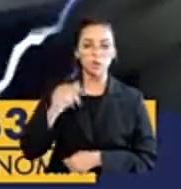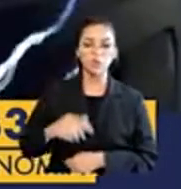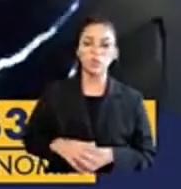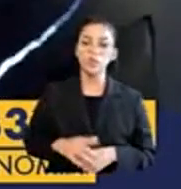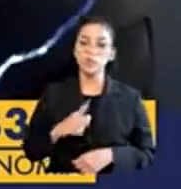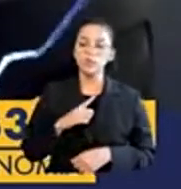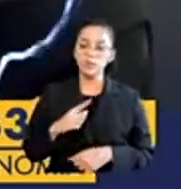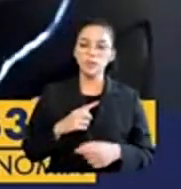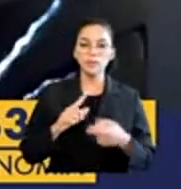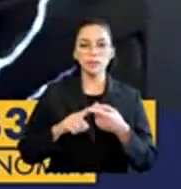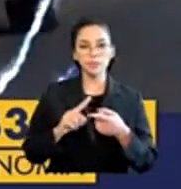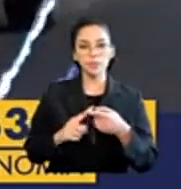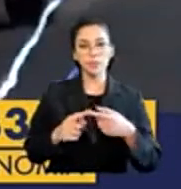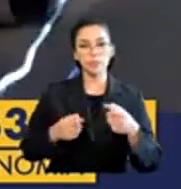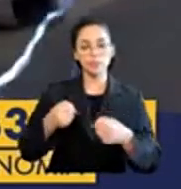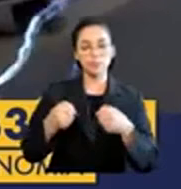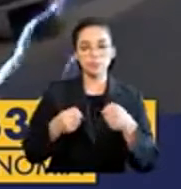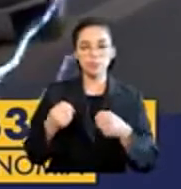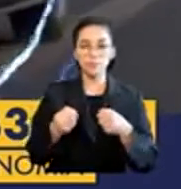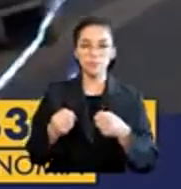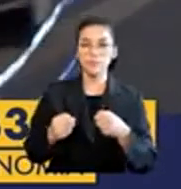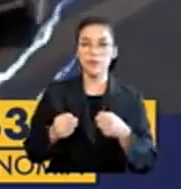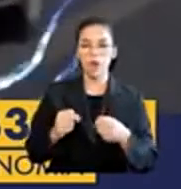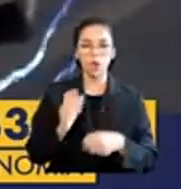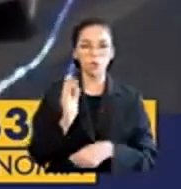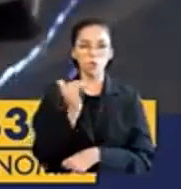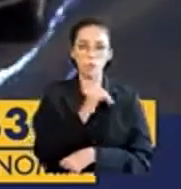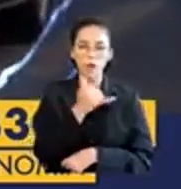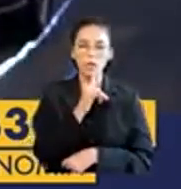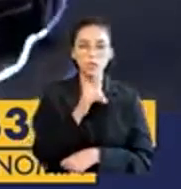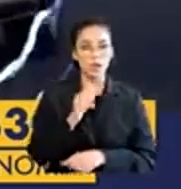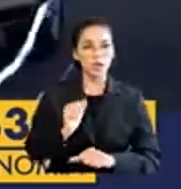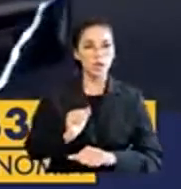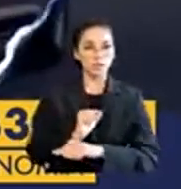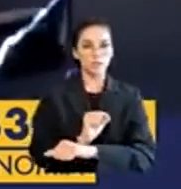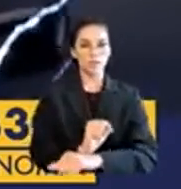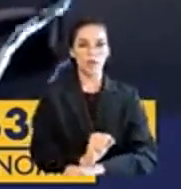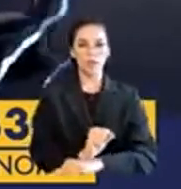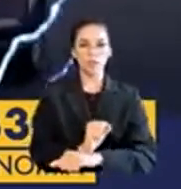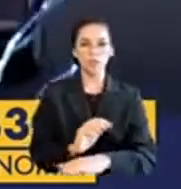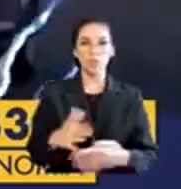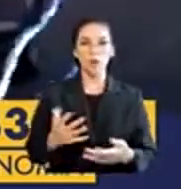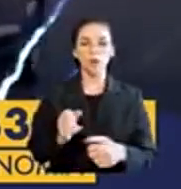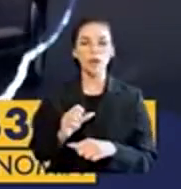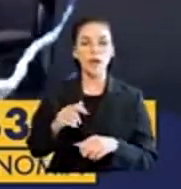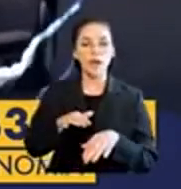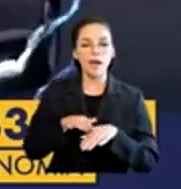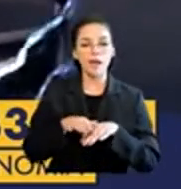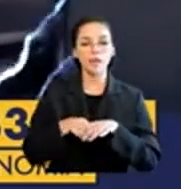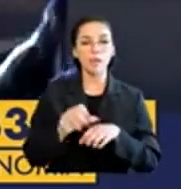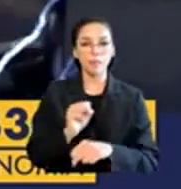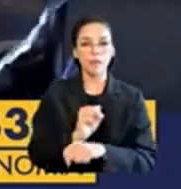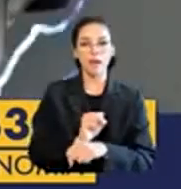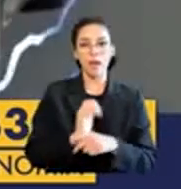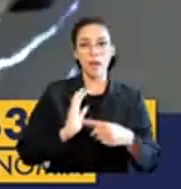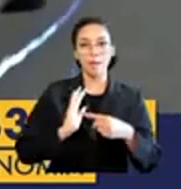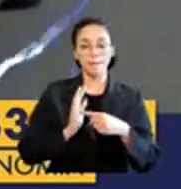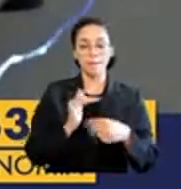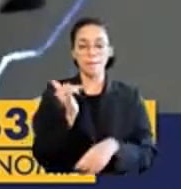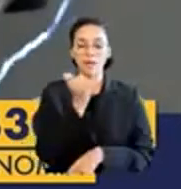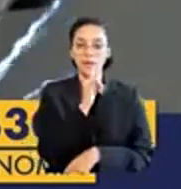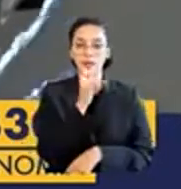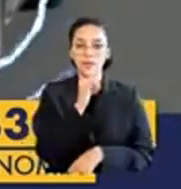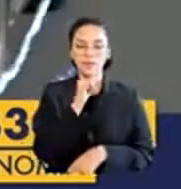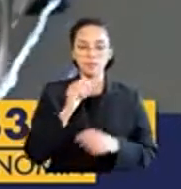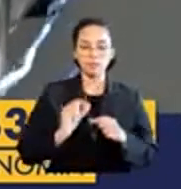e frenagem regenerativa, que alimenta a bateria no ando e para das grandes cidades. Nessa nova versão, o Fiat Scudo elétrico oferece